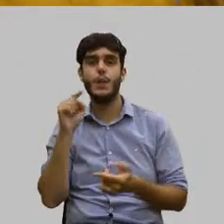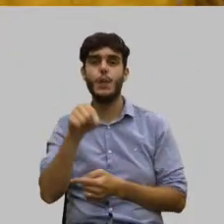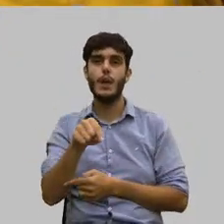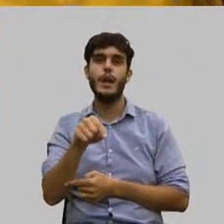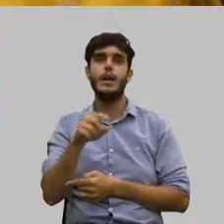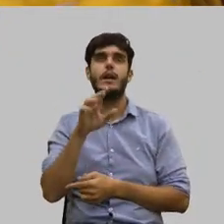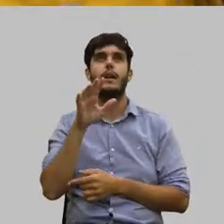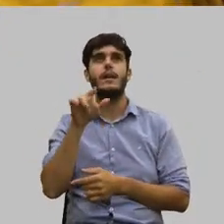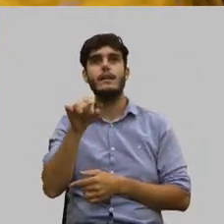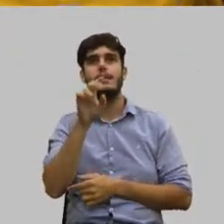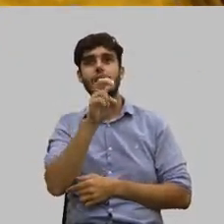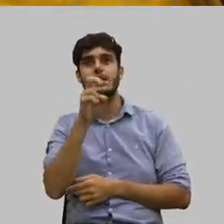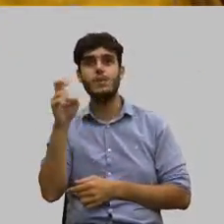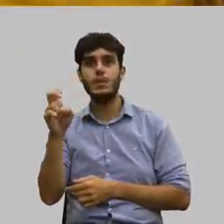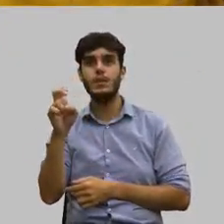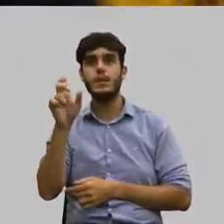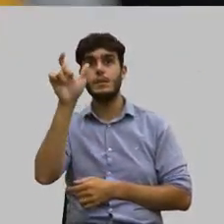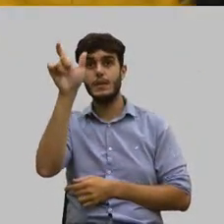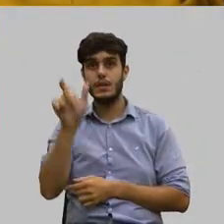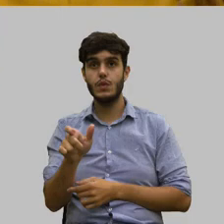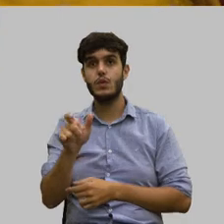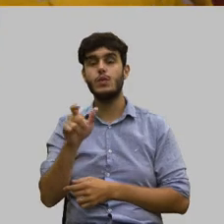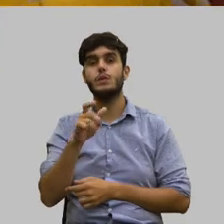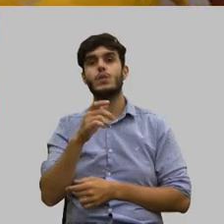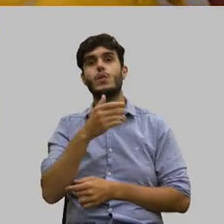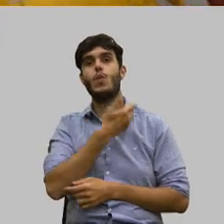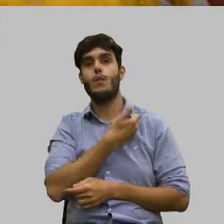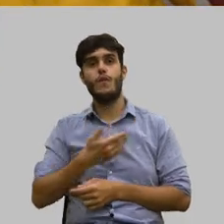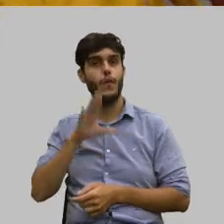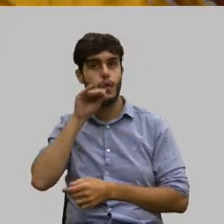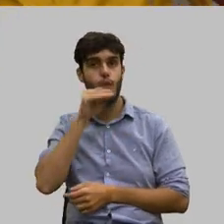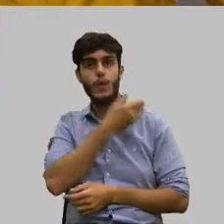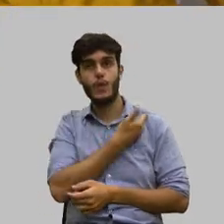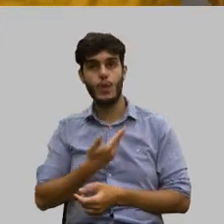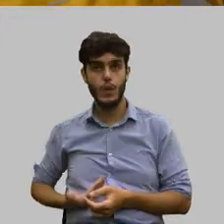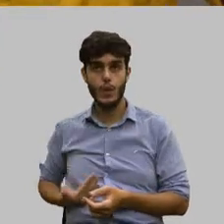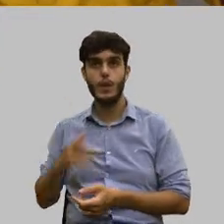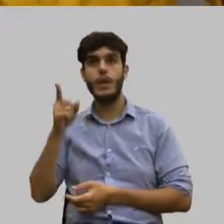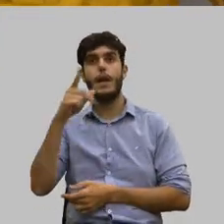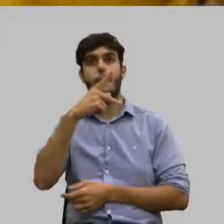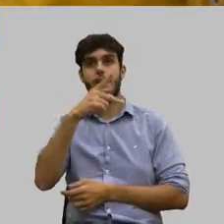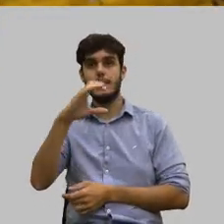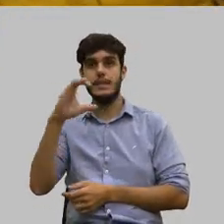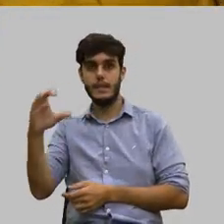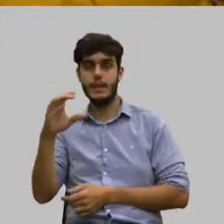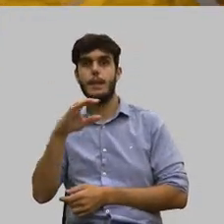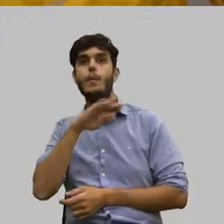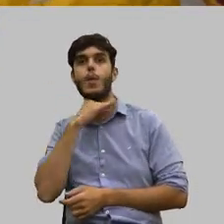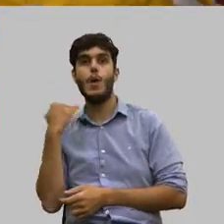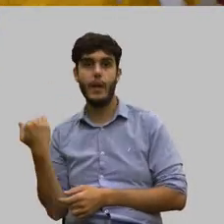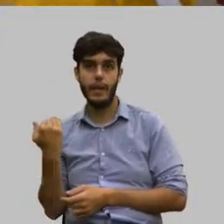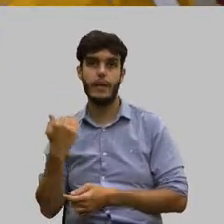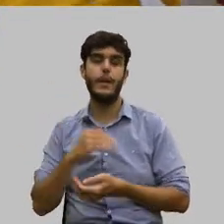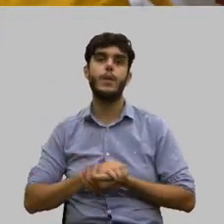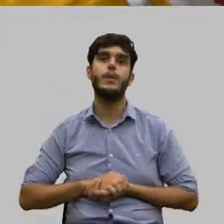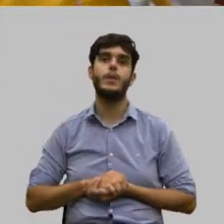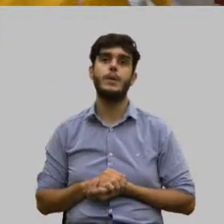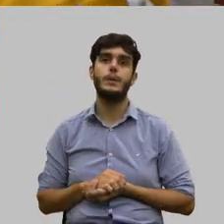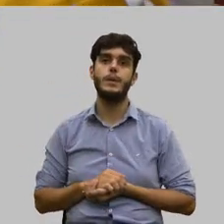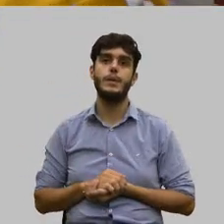55 agentes públicos foram mortos covardemente pelo PCC em São Paulo no ano de 2006 dentre